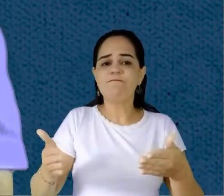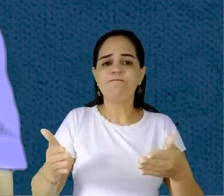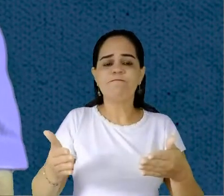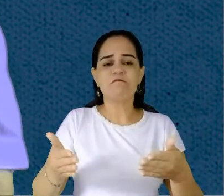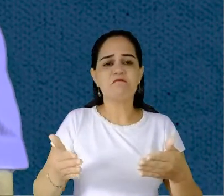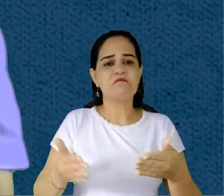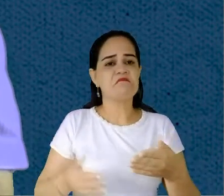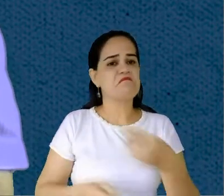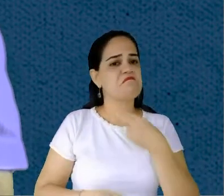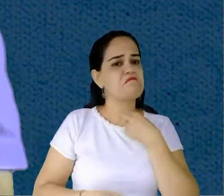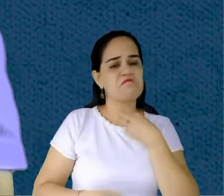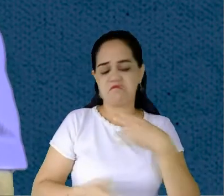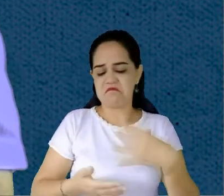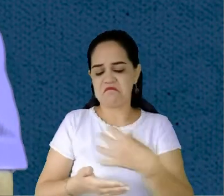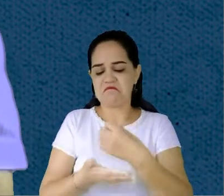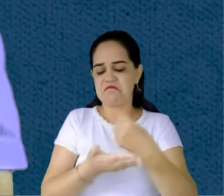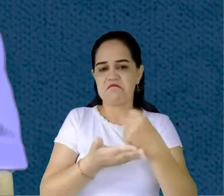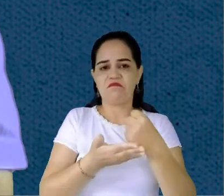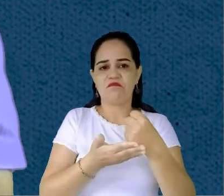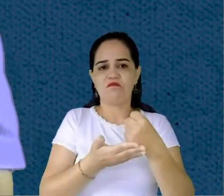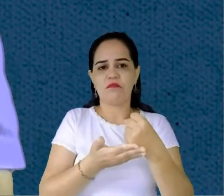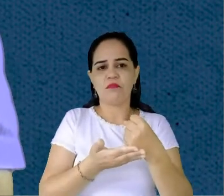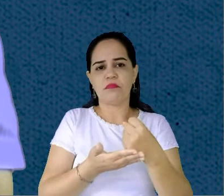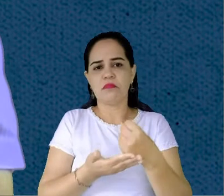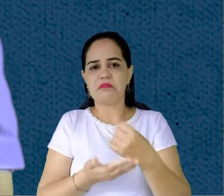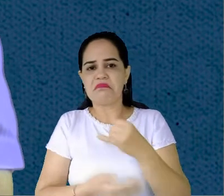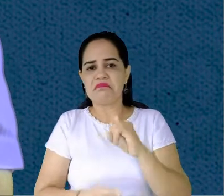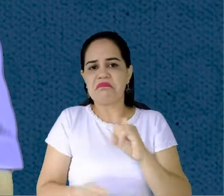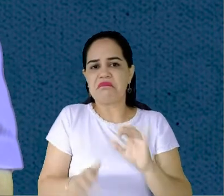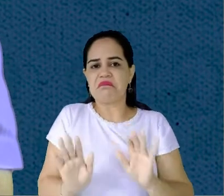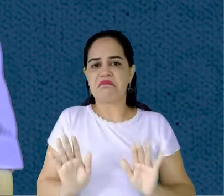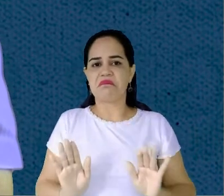não poderiam ser salvos. Tá?